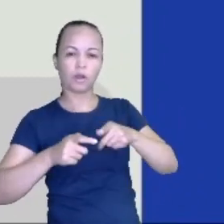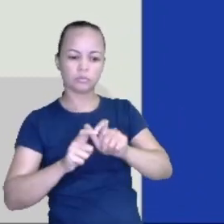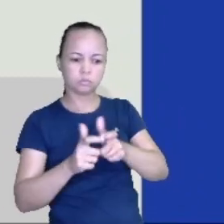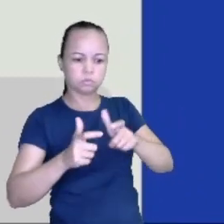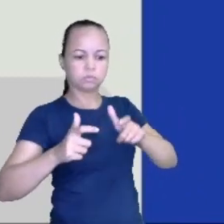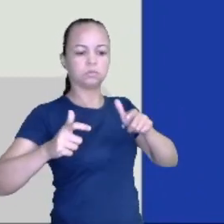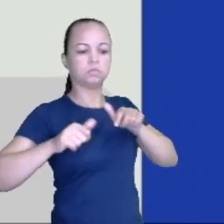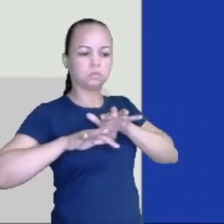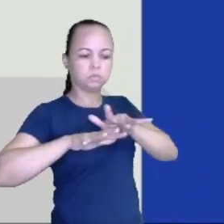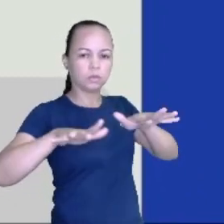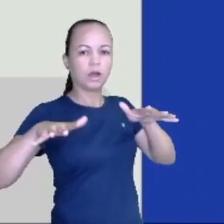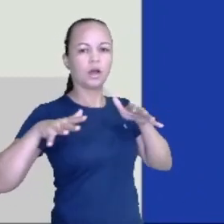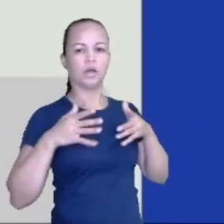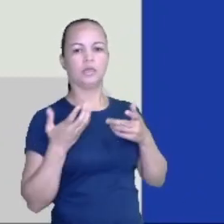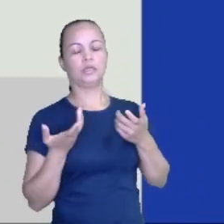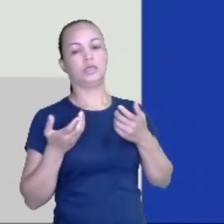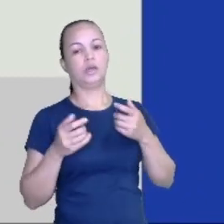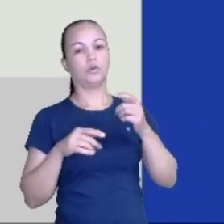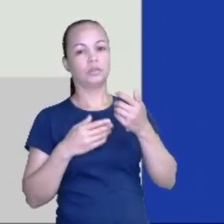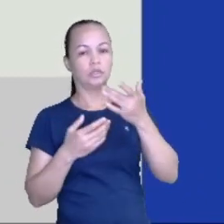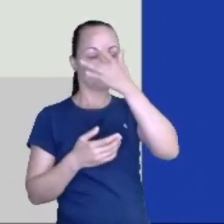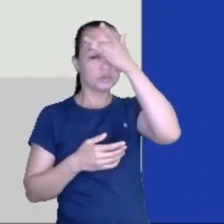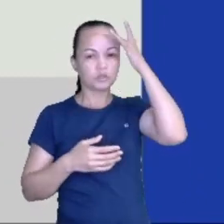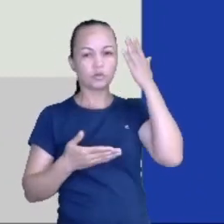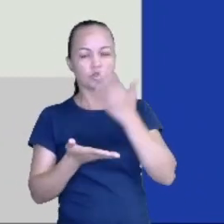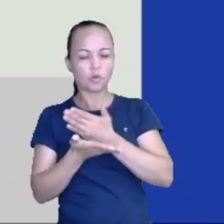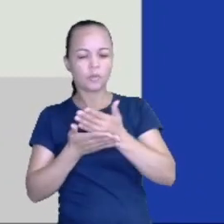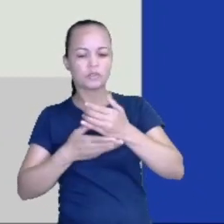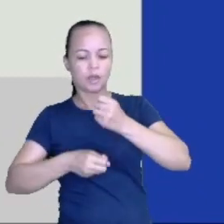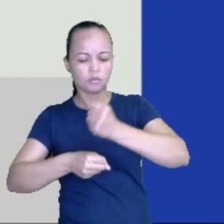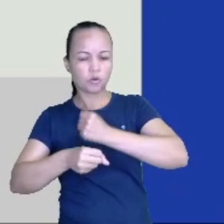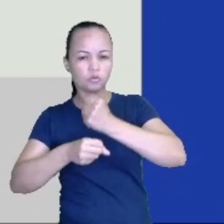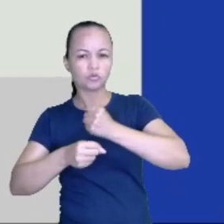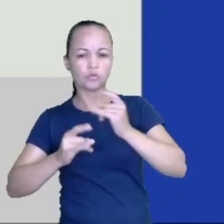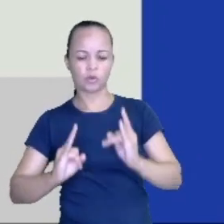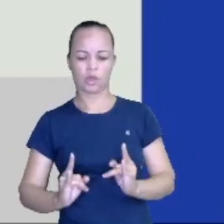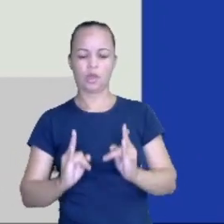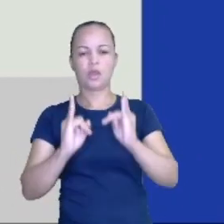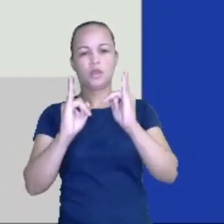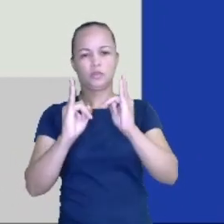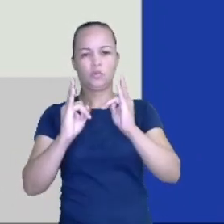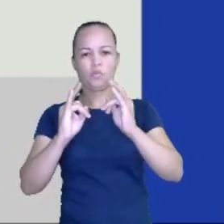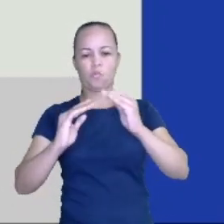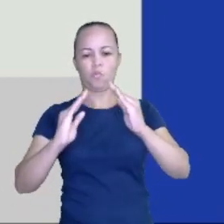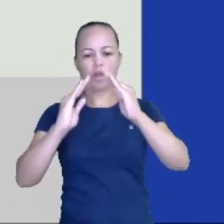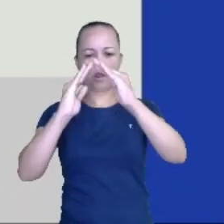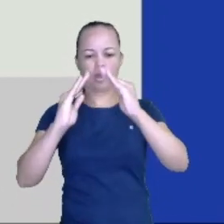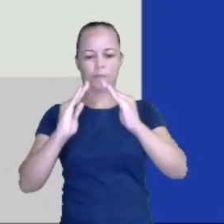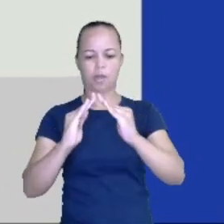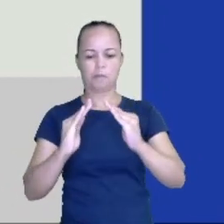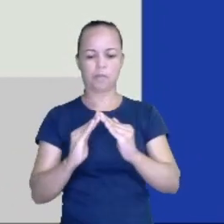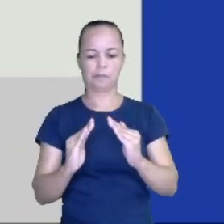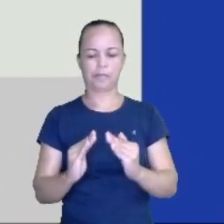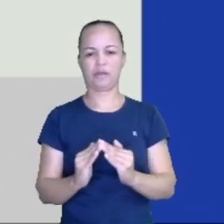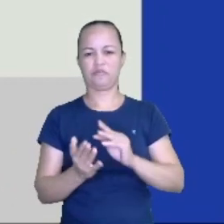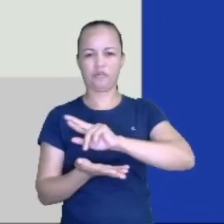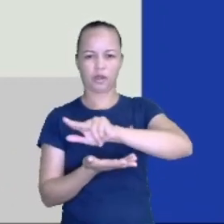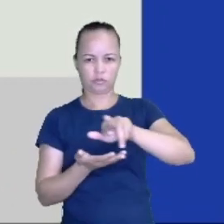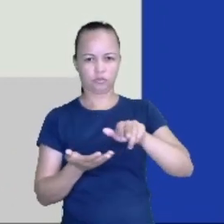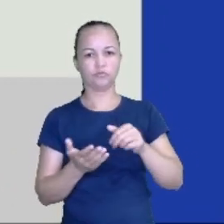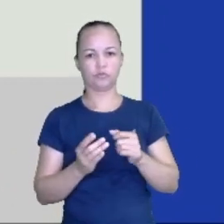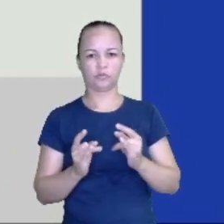pessoas começaram a construir uma casa em cima da outra. É o que a gente chama de prédios. Entendeu?